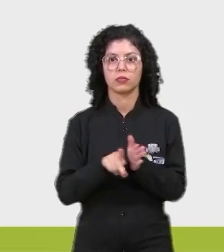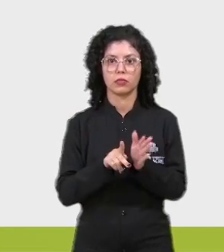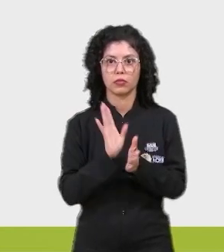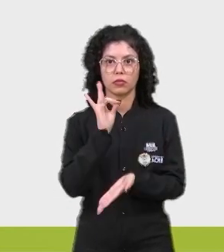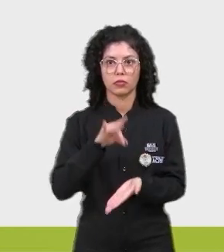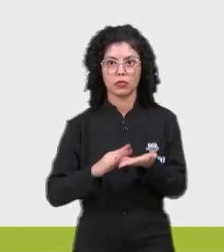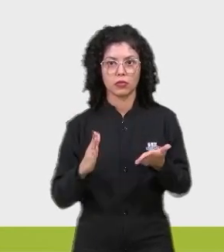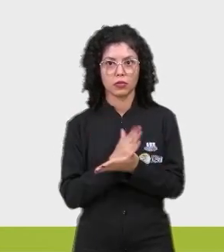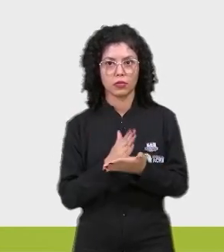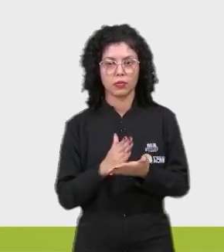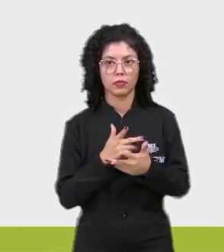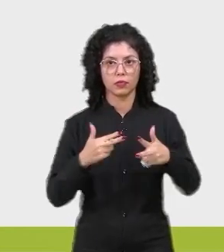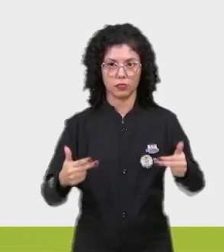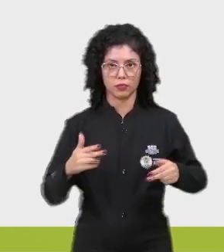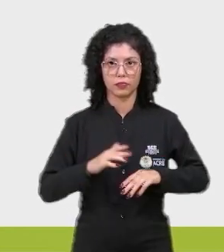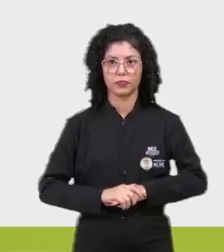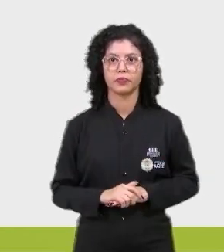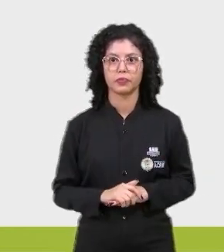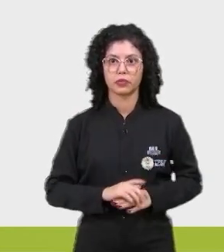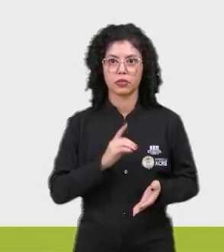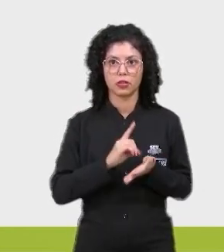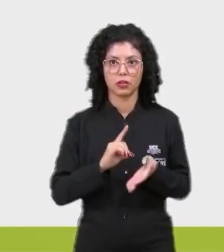para realizar alguma coisa.